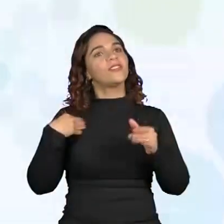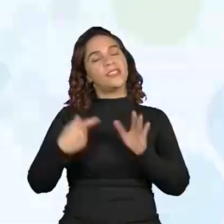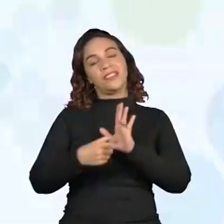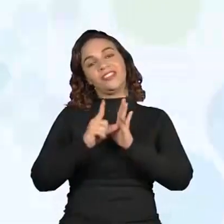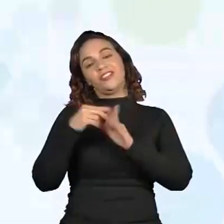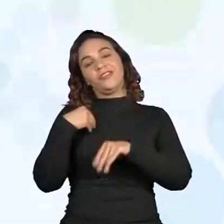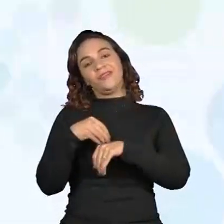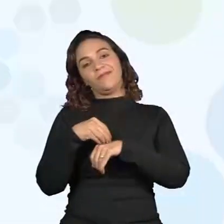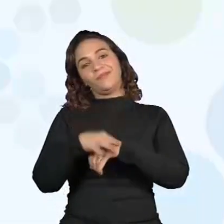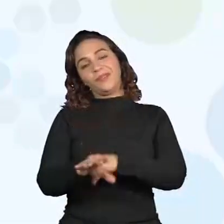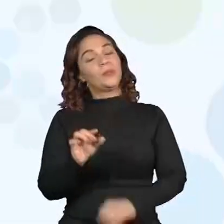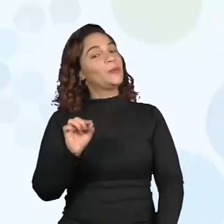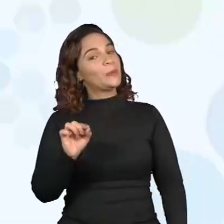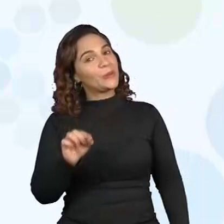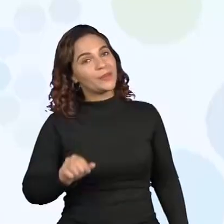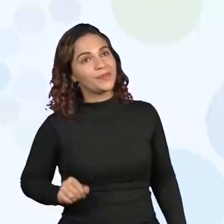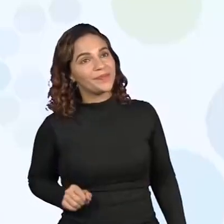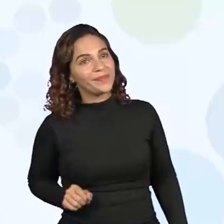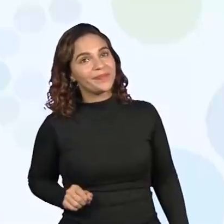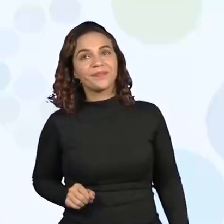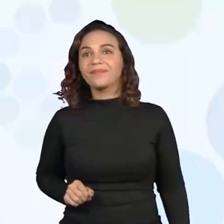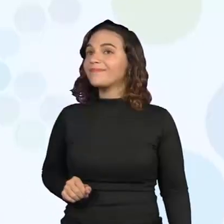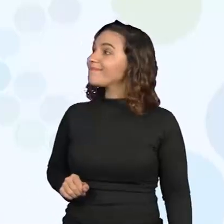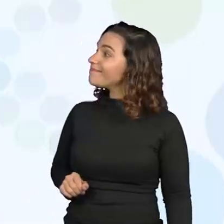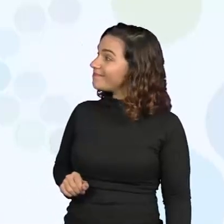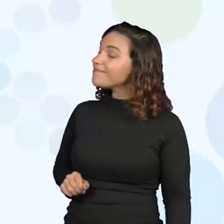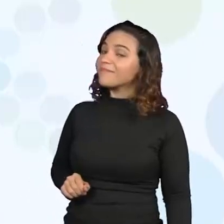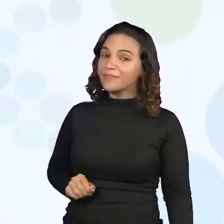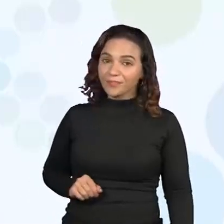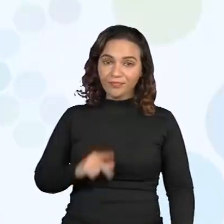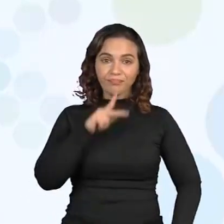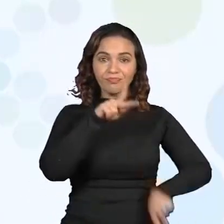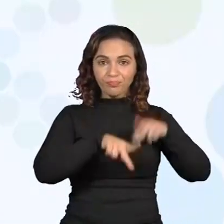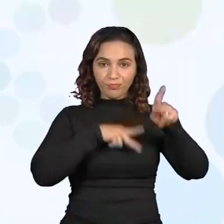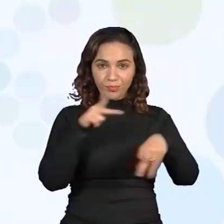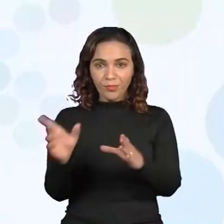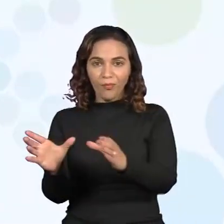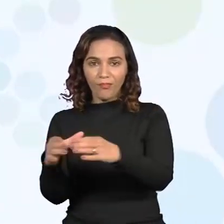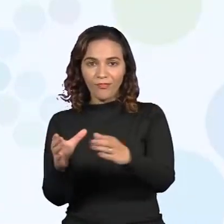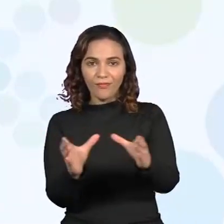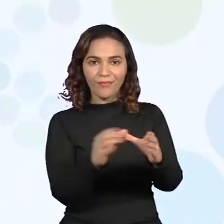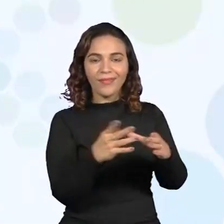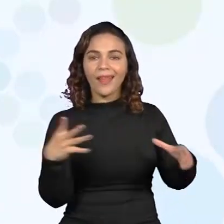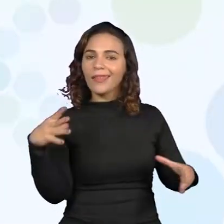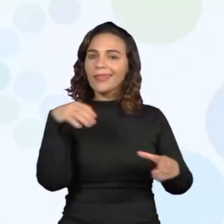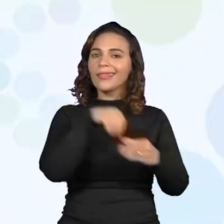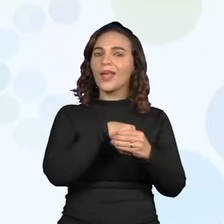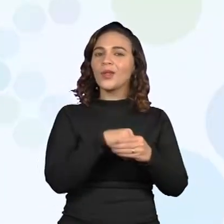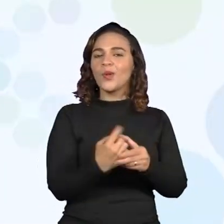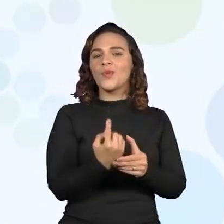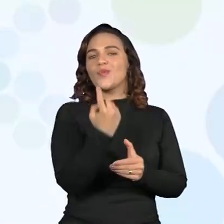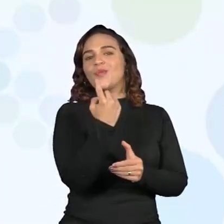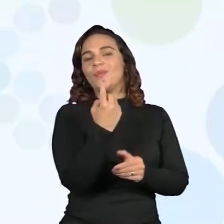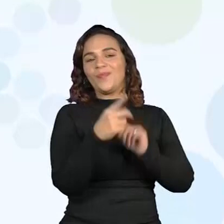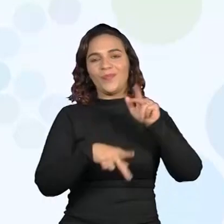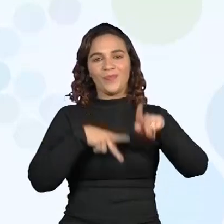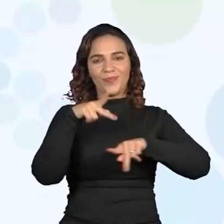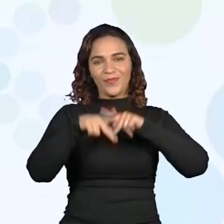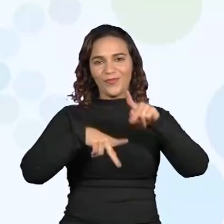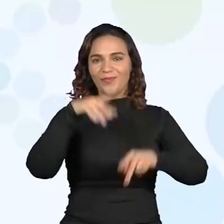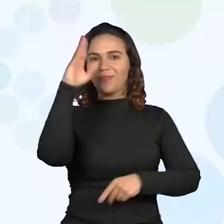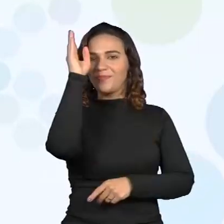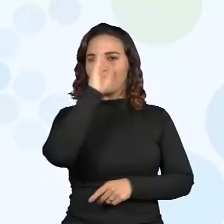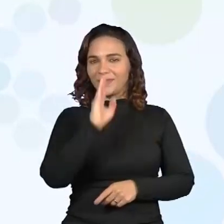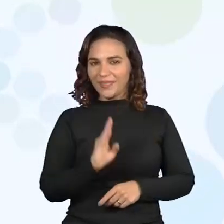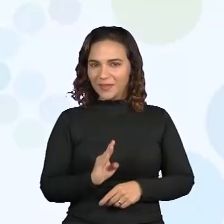spoiler, é Vários povos em um só povo brasileiro. E aí eu vou